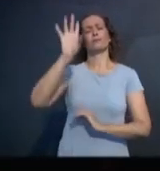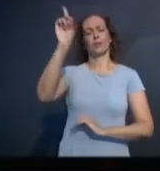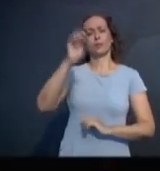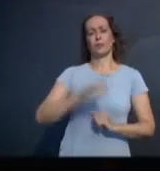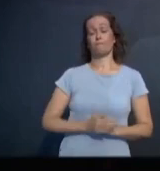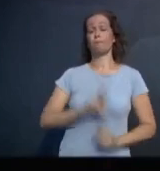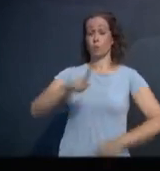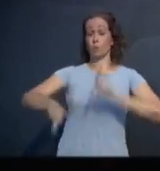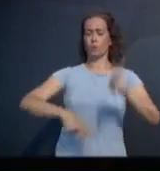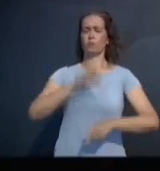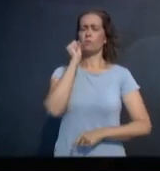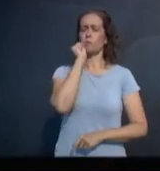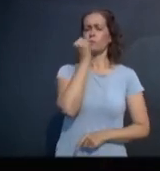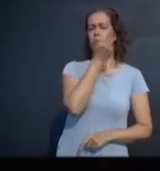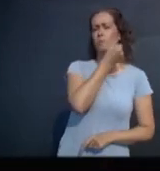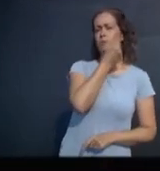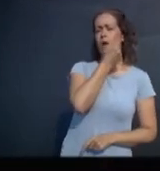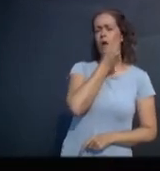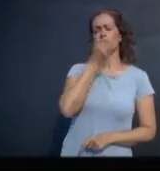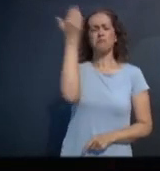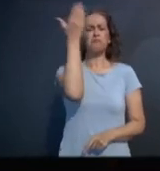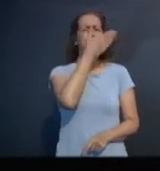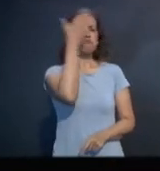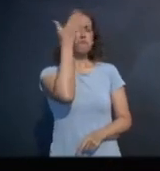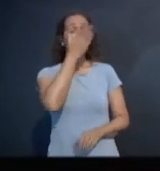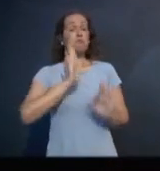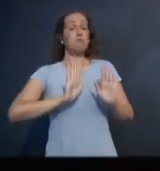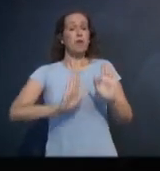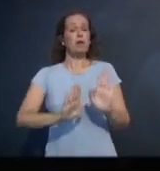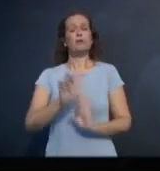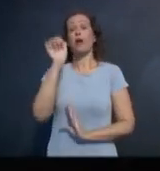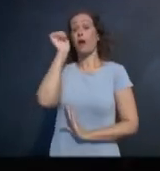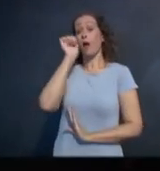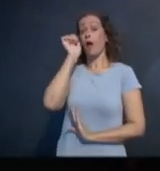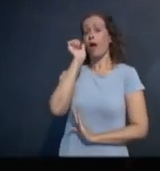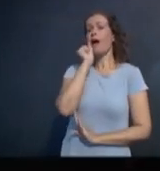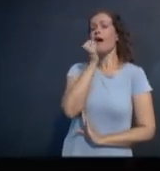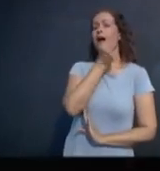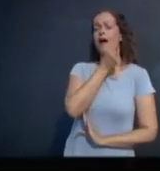Jesus. Mas essa mulher o viu.